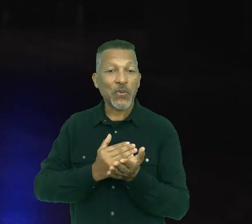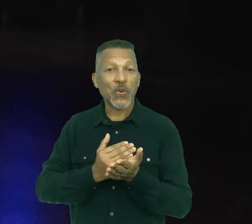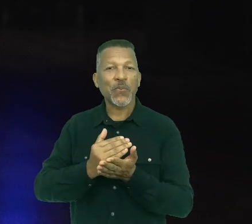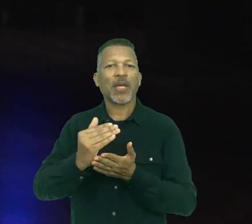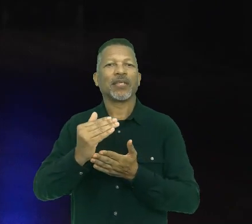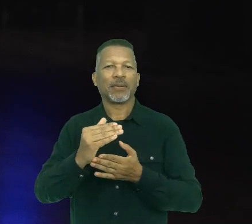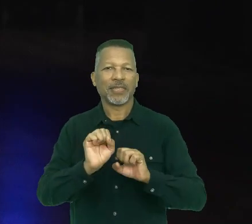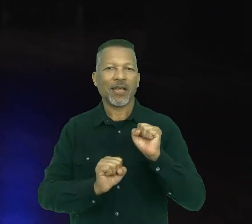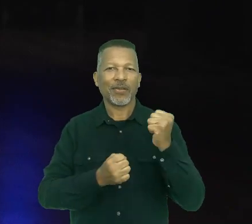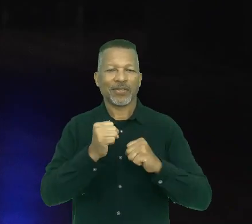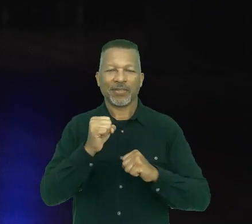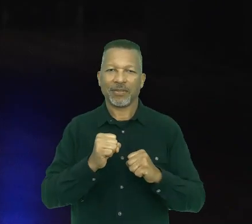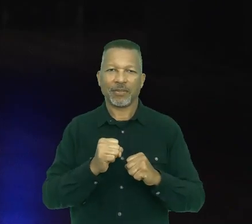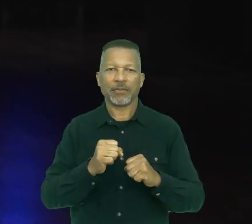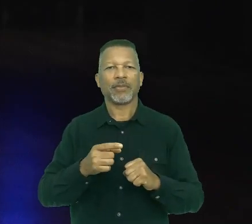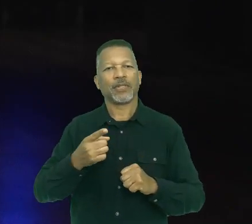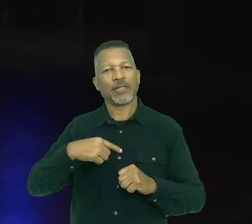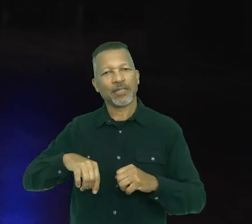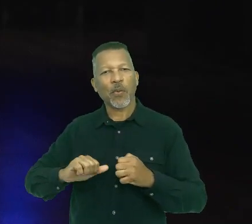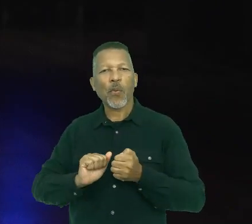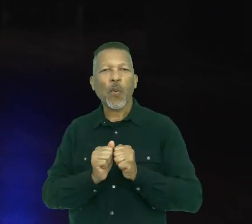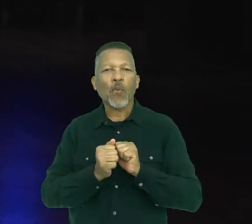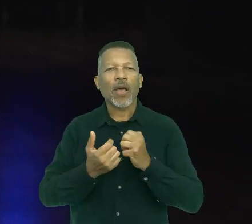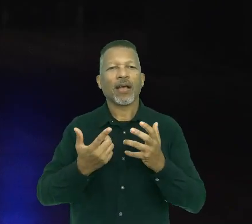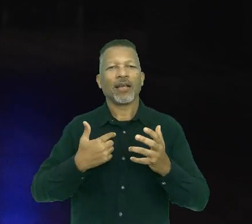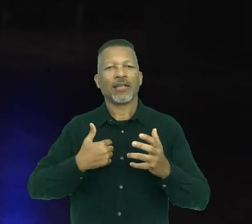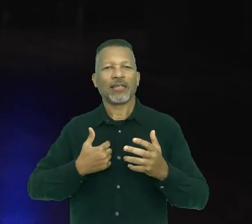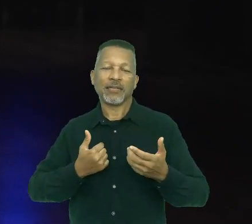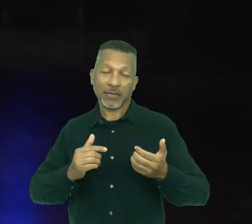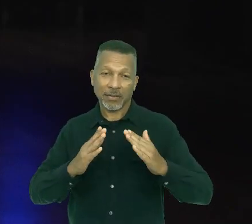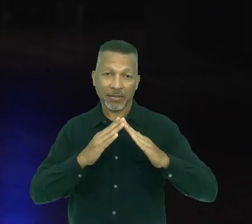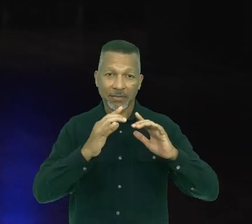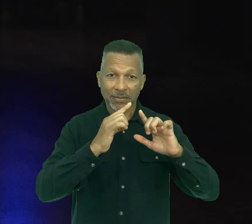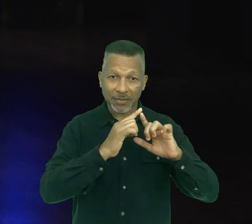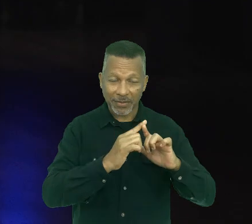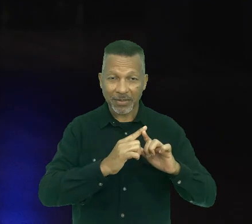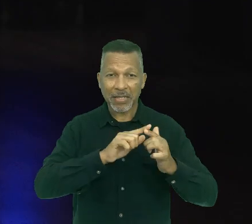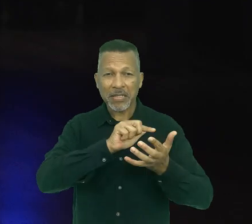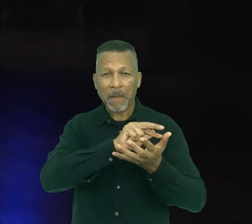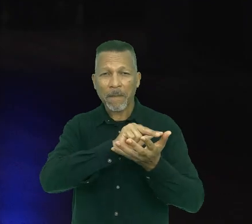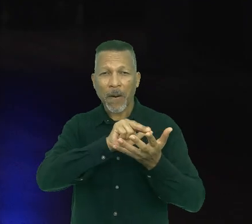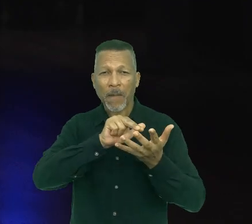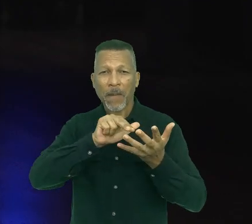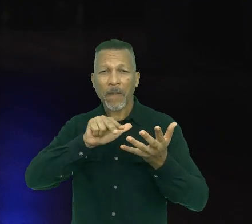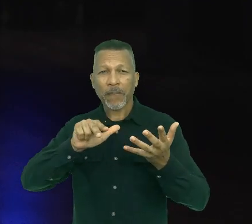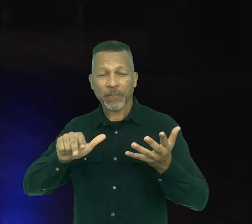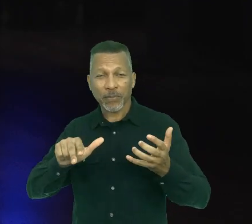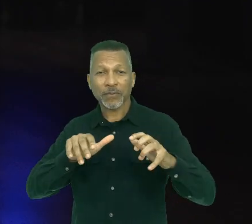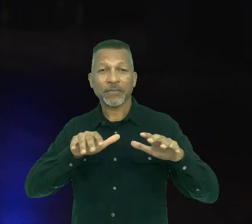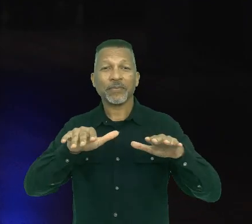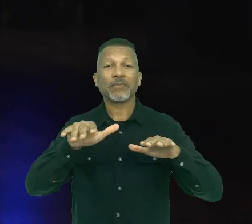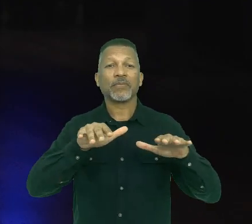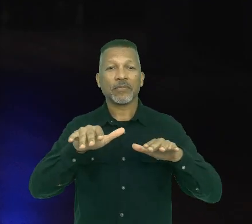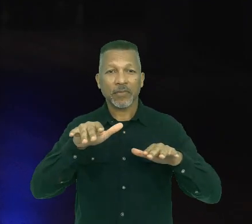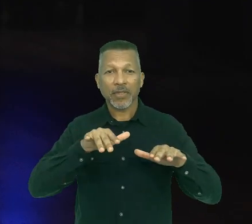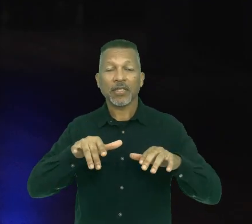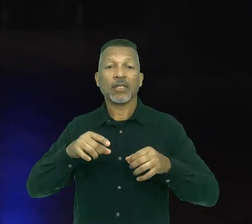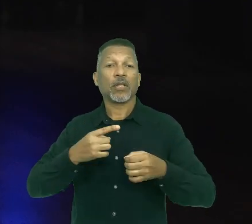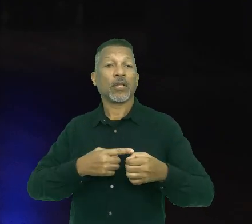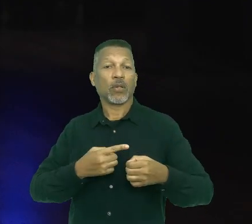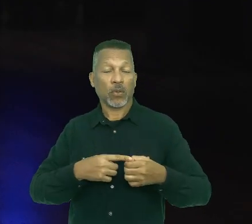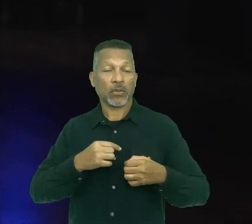usina. Mas a gente tem o Congado, a gente tem a Igreja de Ipanema, a gente tem várias outras manifestações que são anteriores à